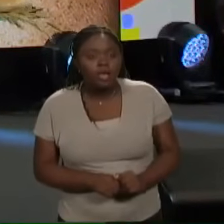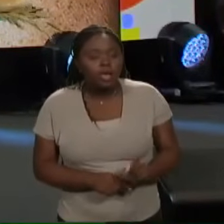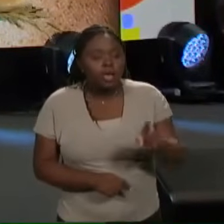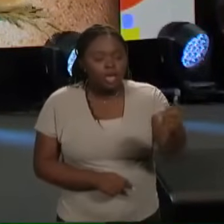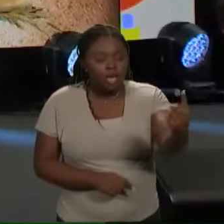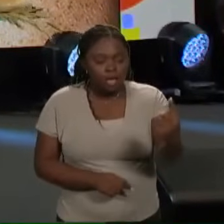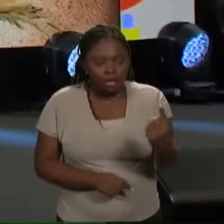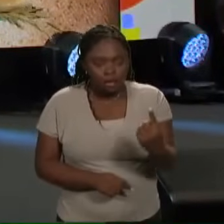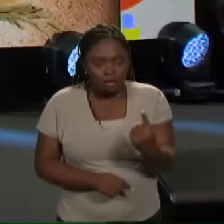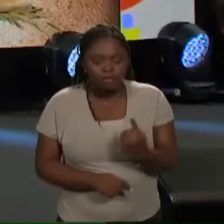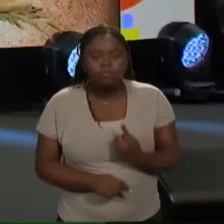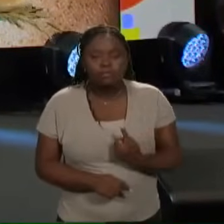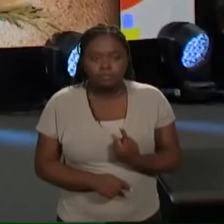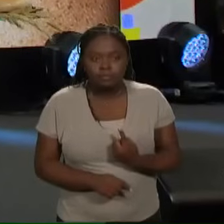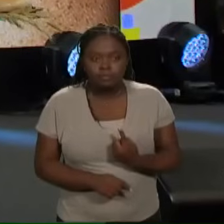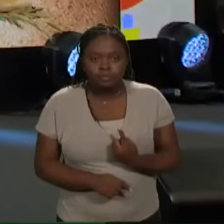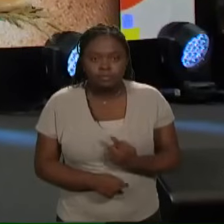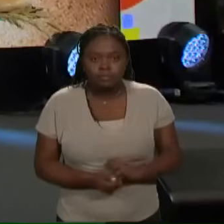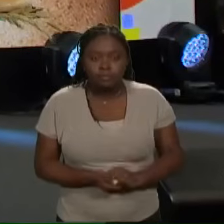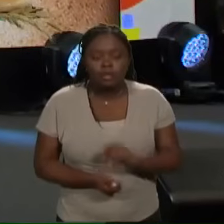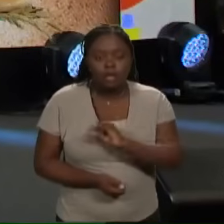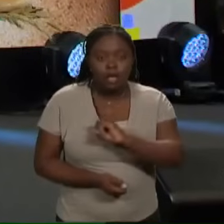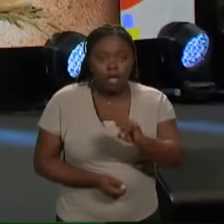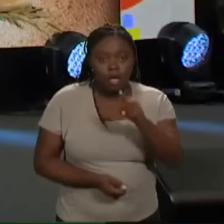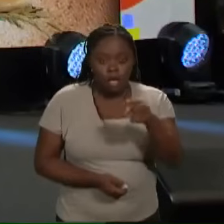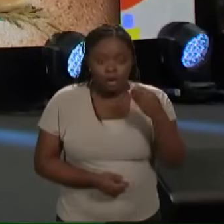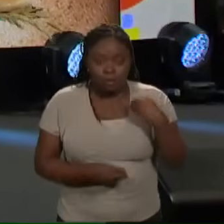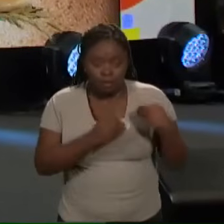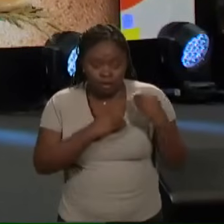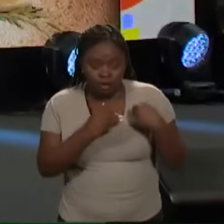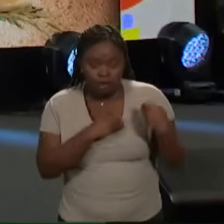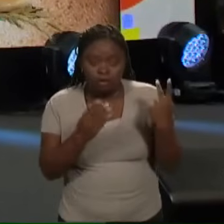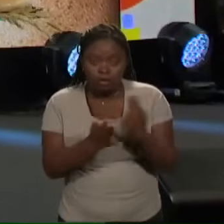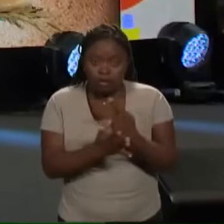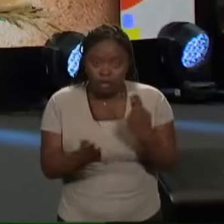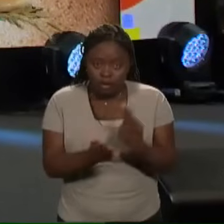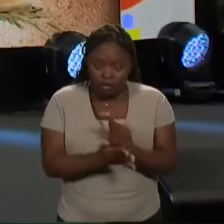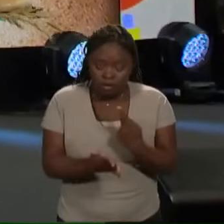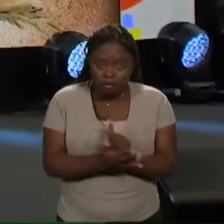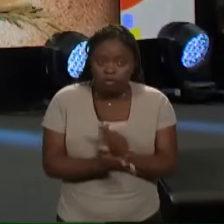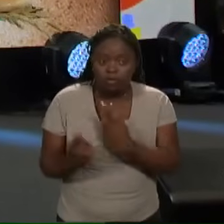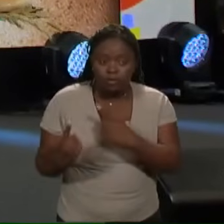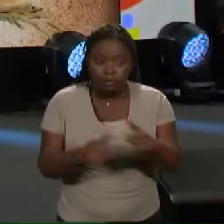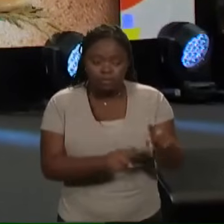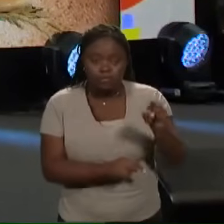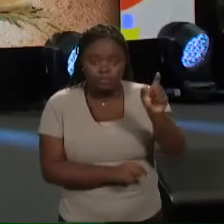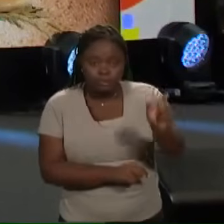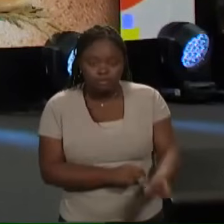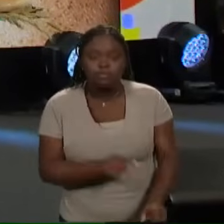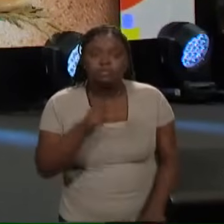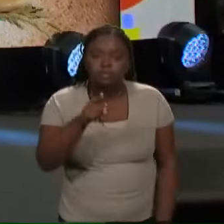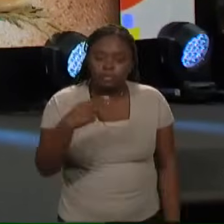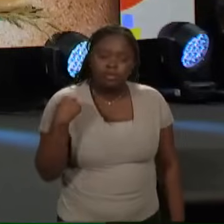sua oferta ali e vá. Então, se você pecou, você errou, você fez alguma coisa errada contra alguém, vá